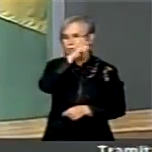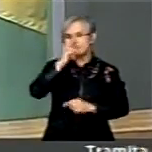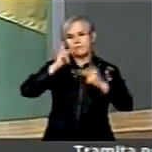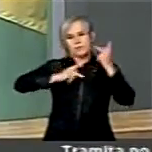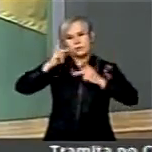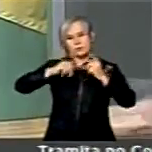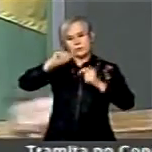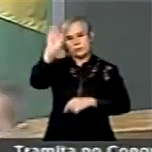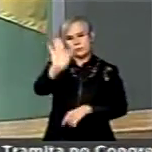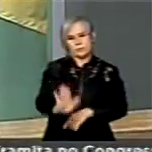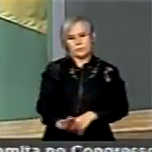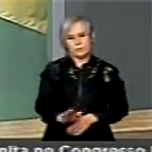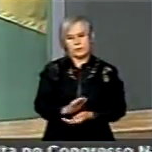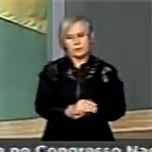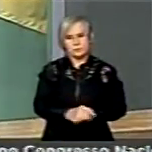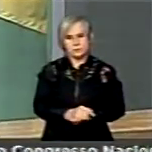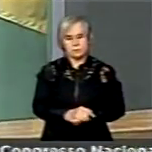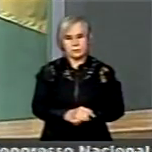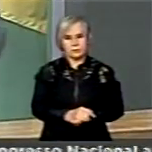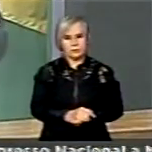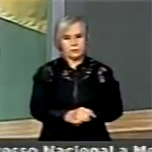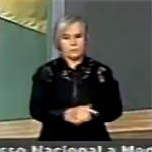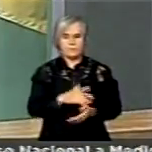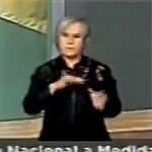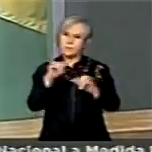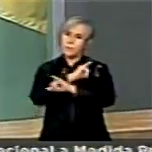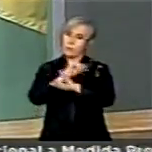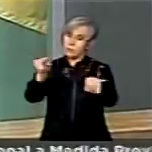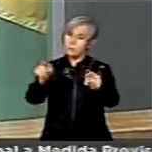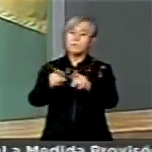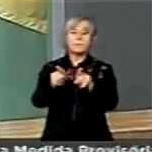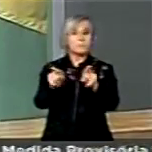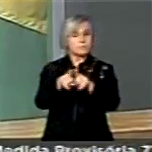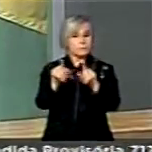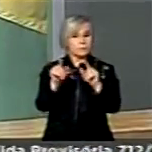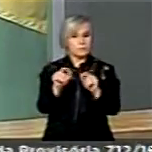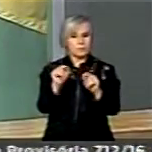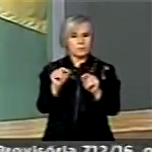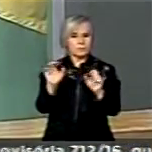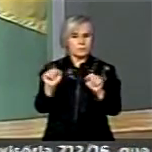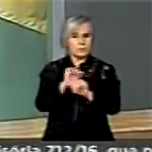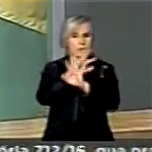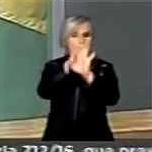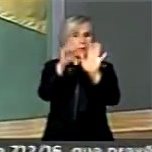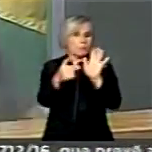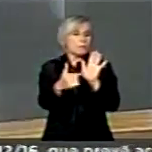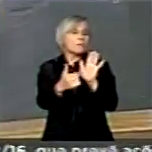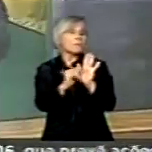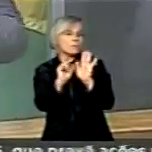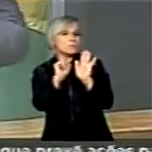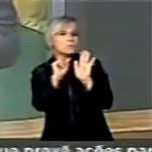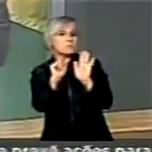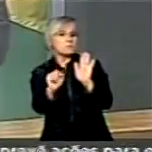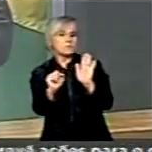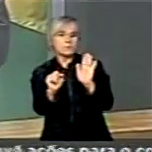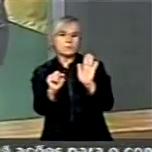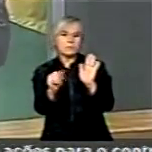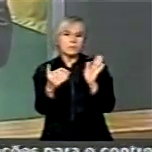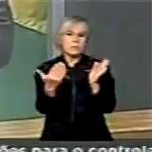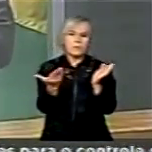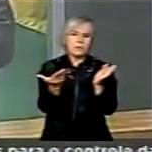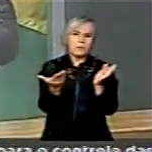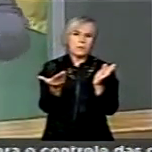política econômica brasileira. Anuncia-se, inclusive, uma clarividência de uma possibilidade de uma